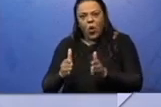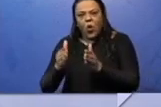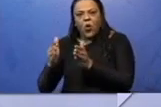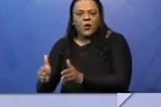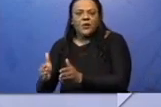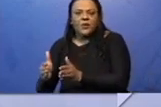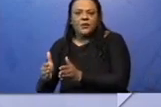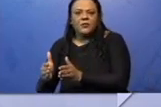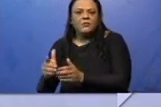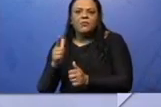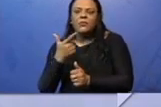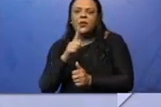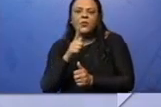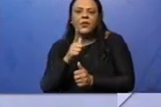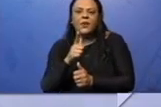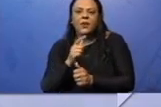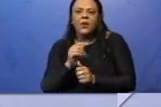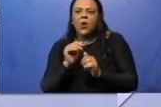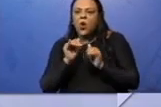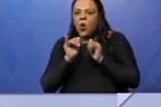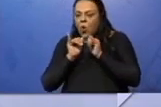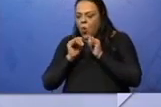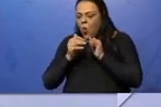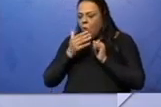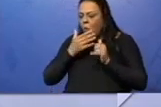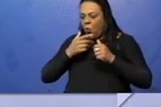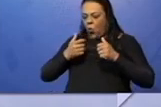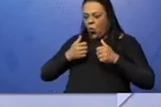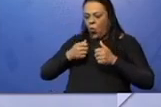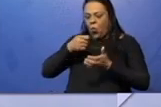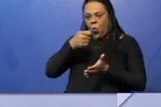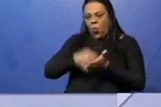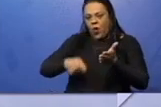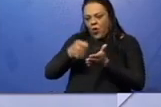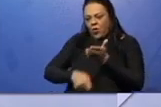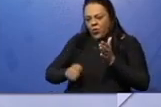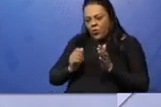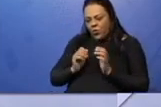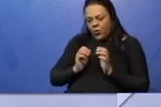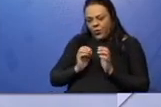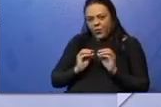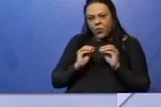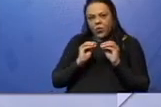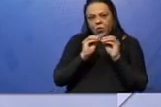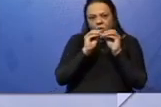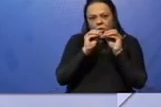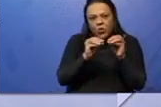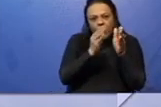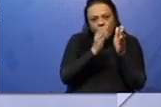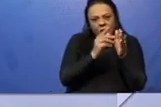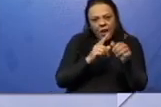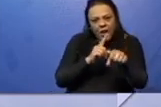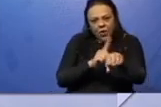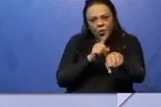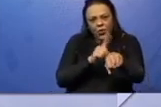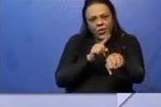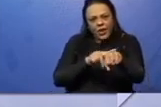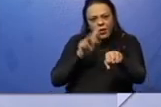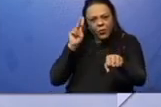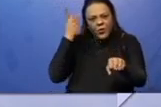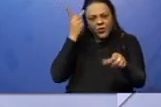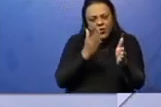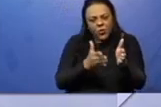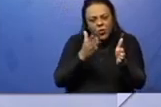relógio. O narrador, né, o autor foi lá e colocou naquela ordem exatamente para deixar a história